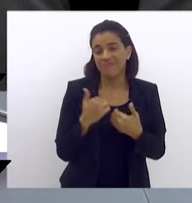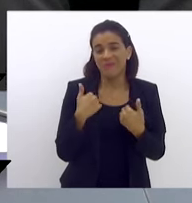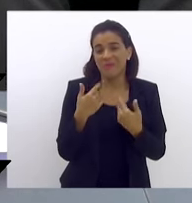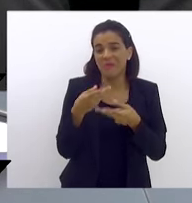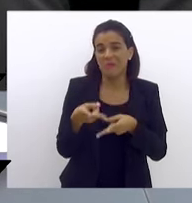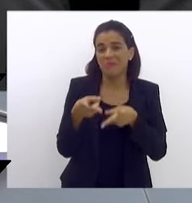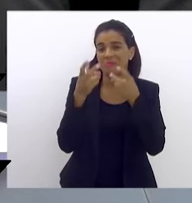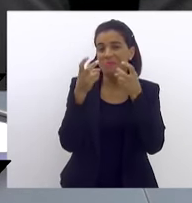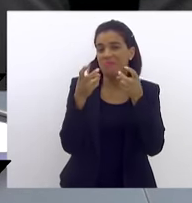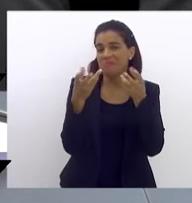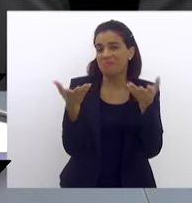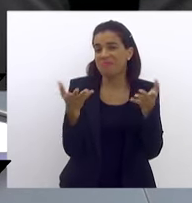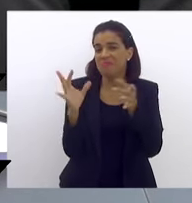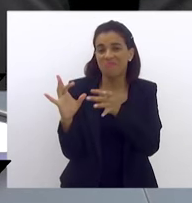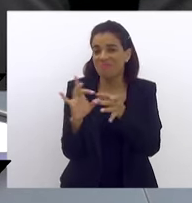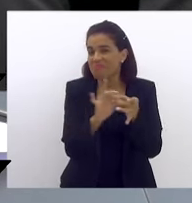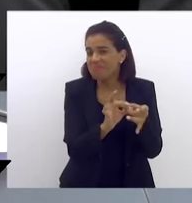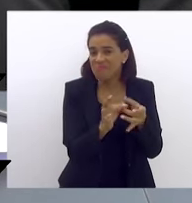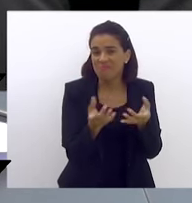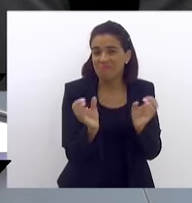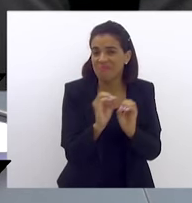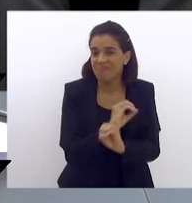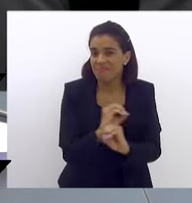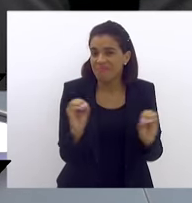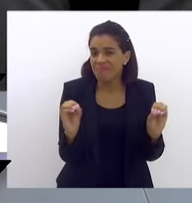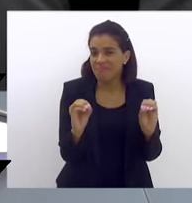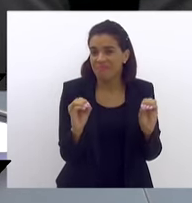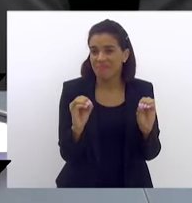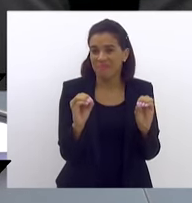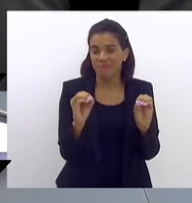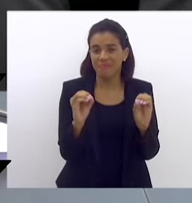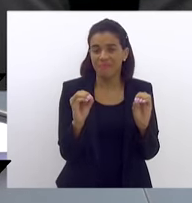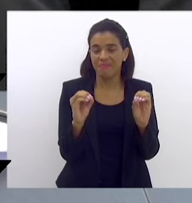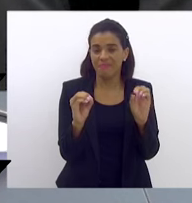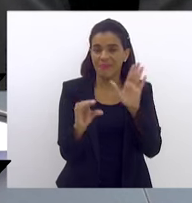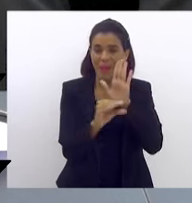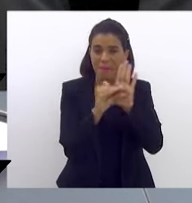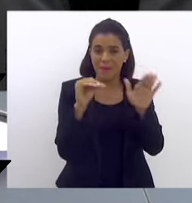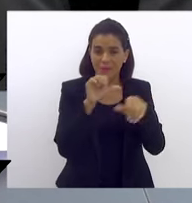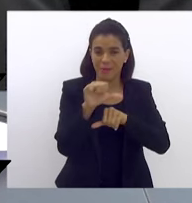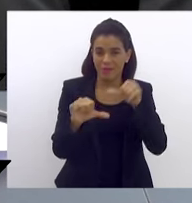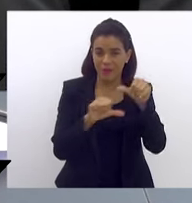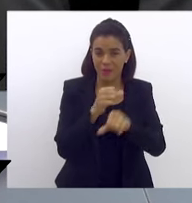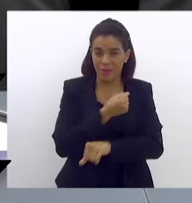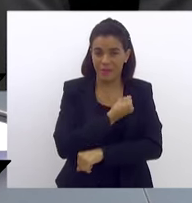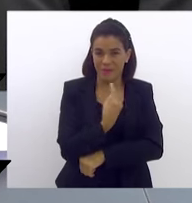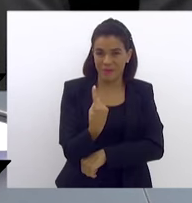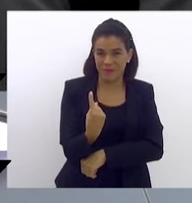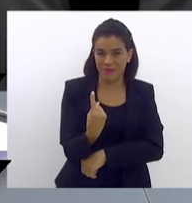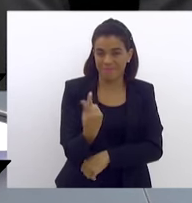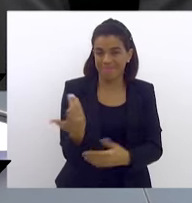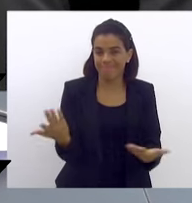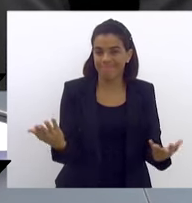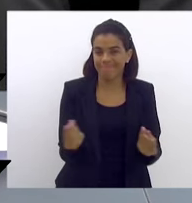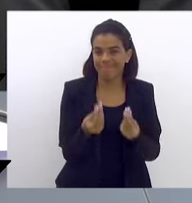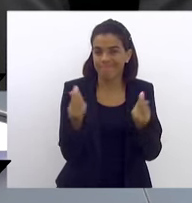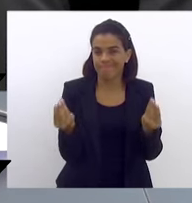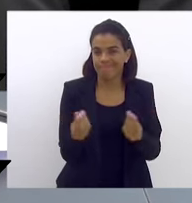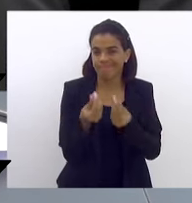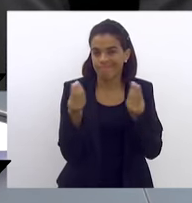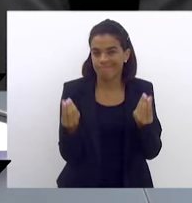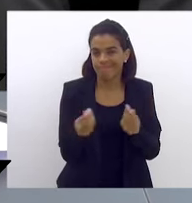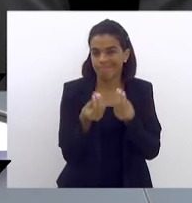vejo sentido a emenda modificativa número um eu não vou